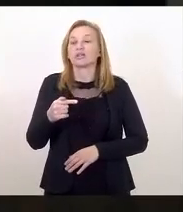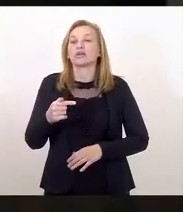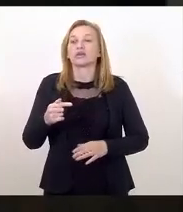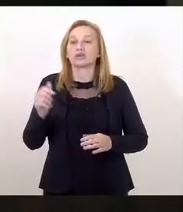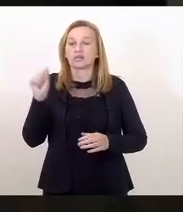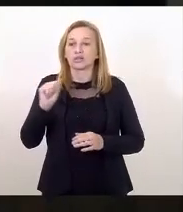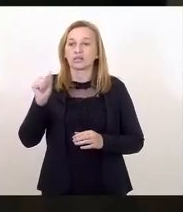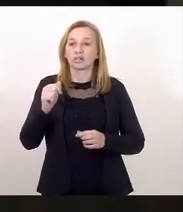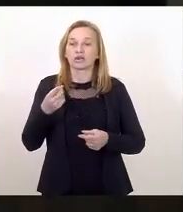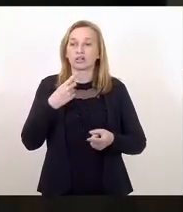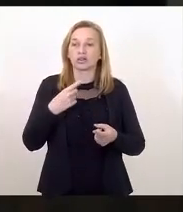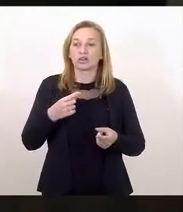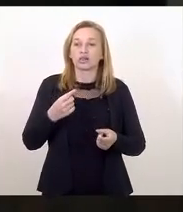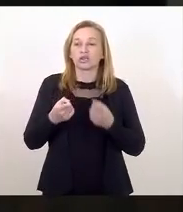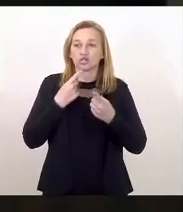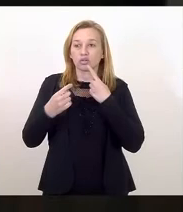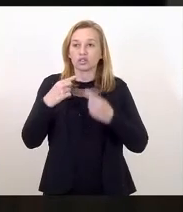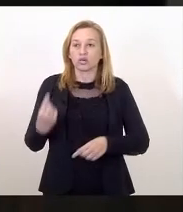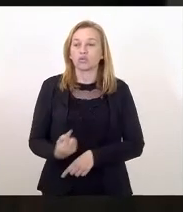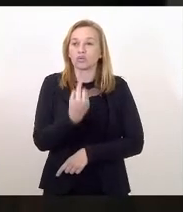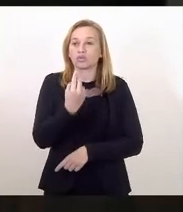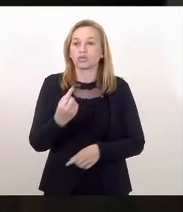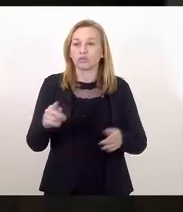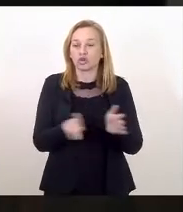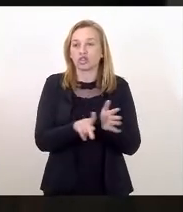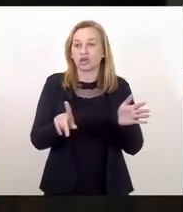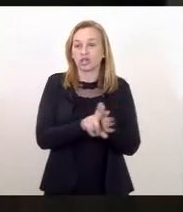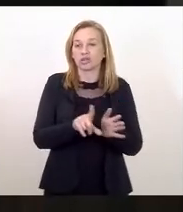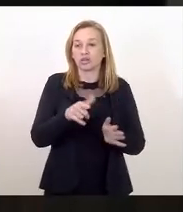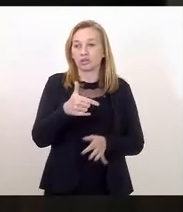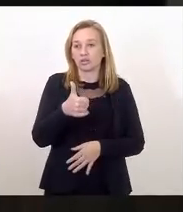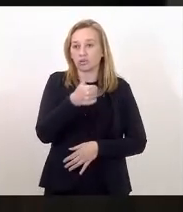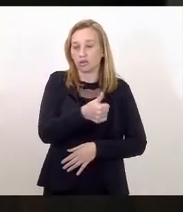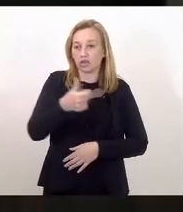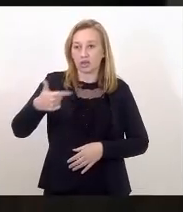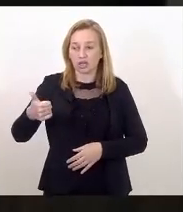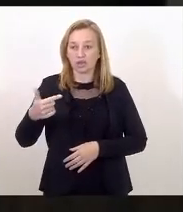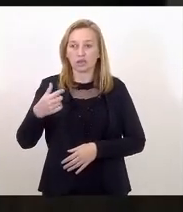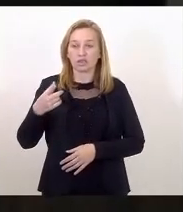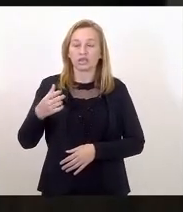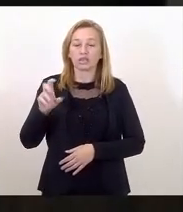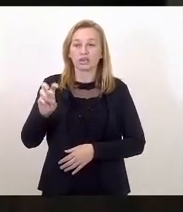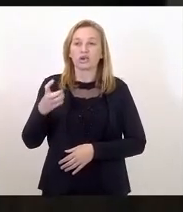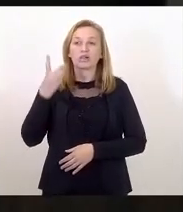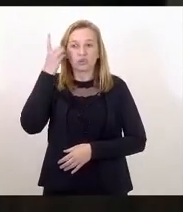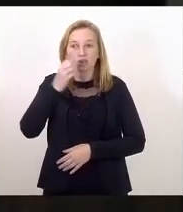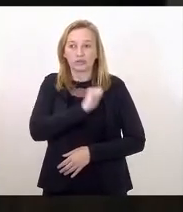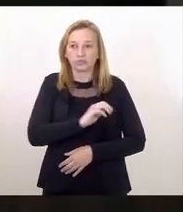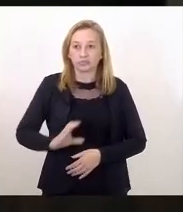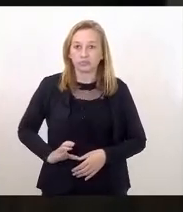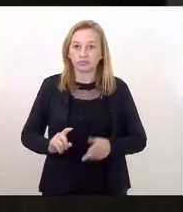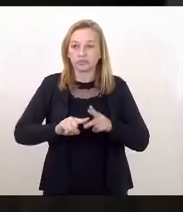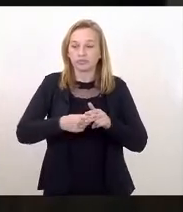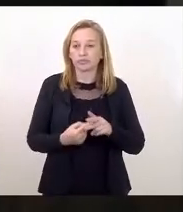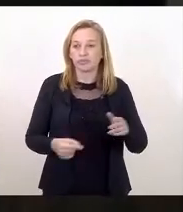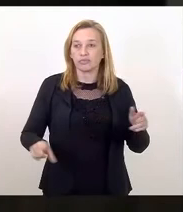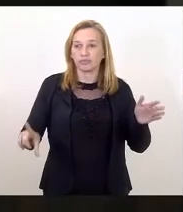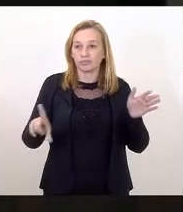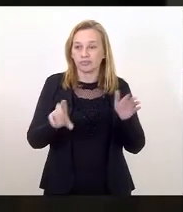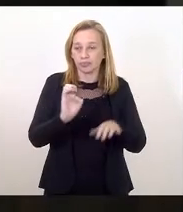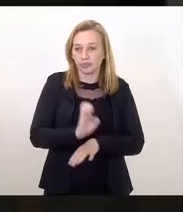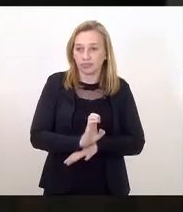Anuncio o regime de urgência em votação e discussão única para projeto de lei 2 de 2015, de autoria do deputado André Siciliano, que altera a lei estadual 4